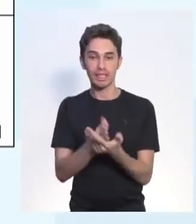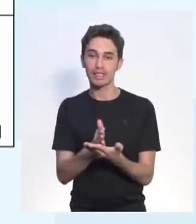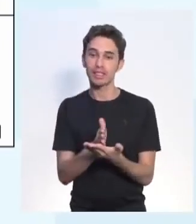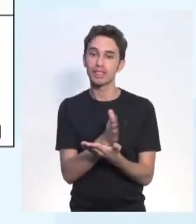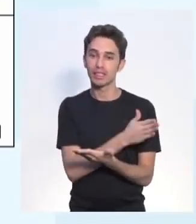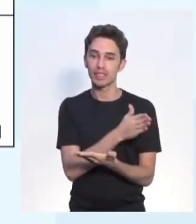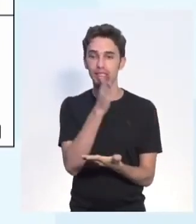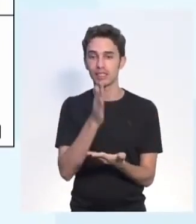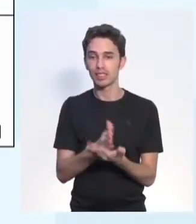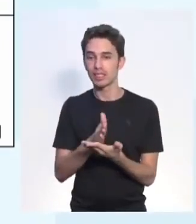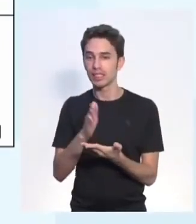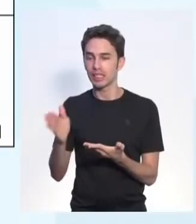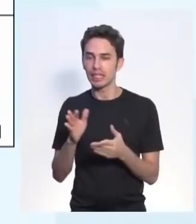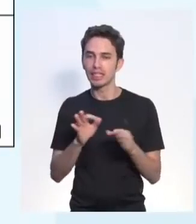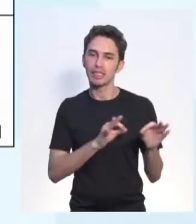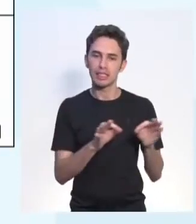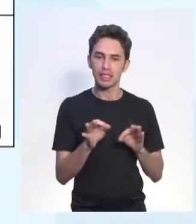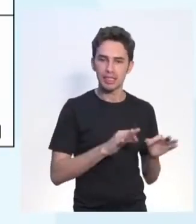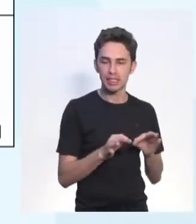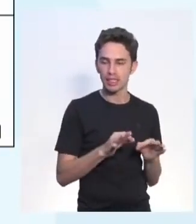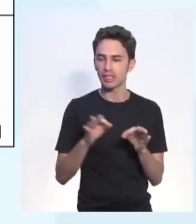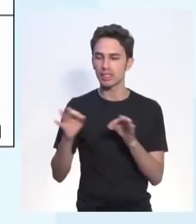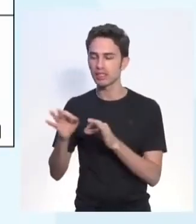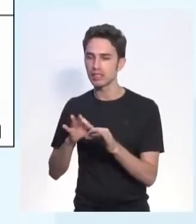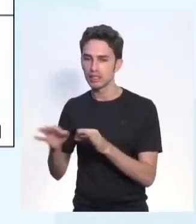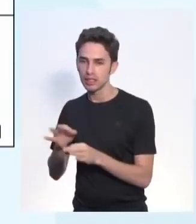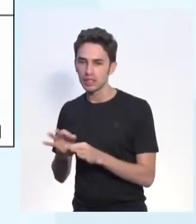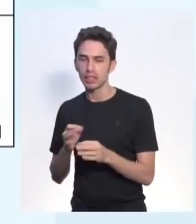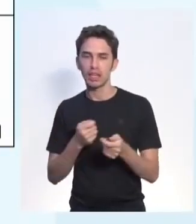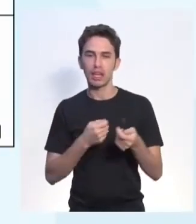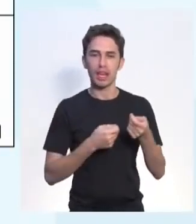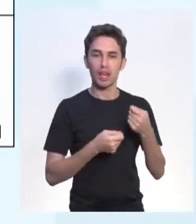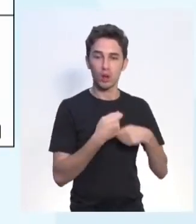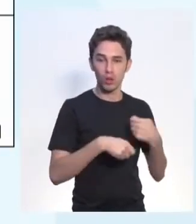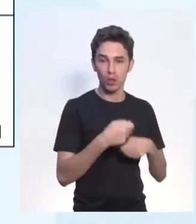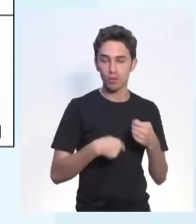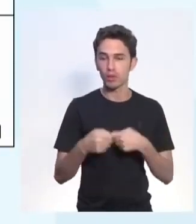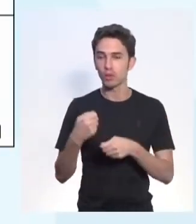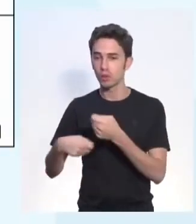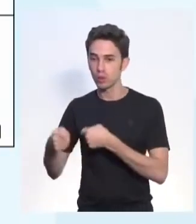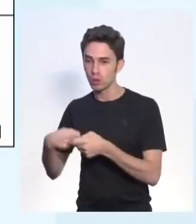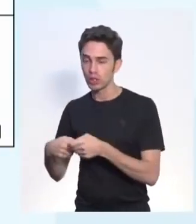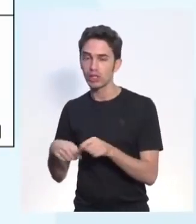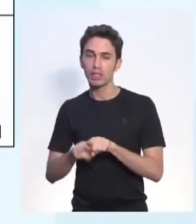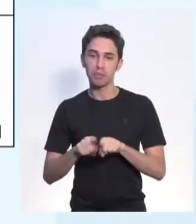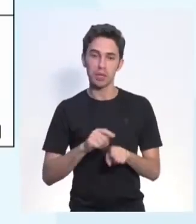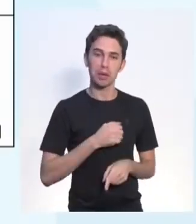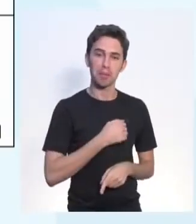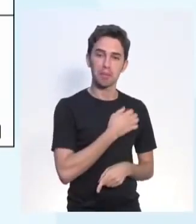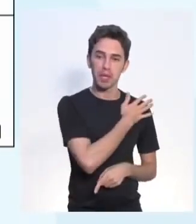aí, esses planejamentos econômicos e militares que vão aí